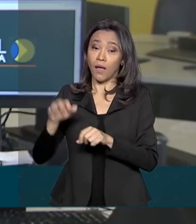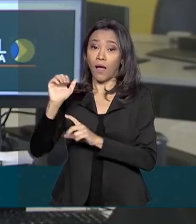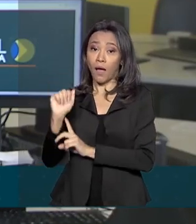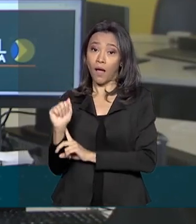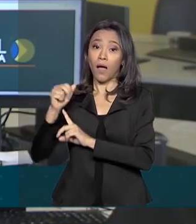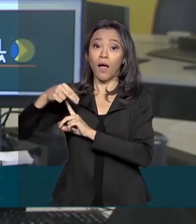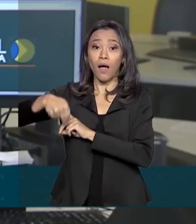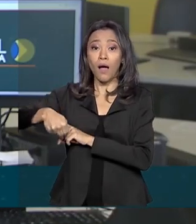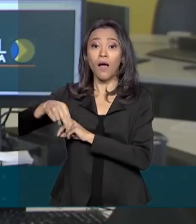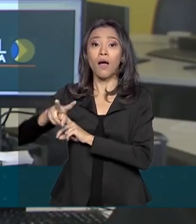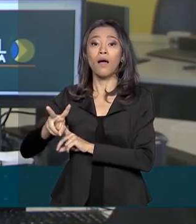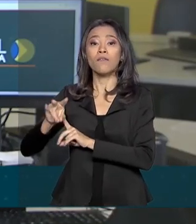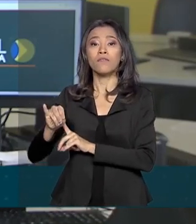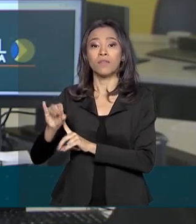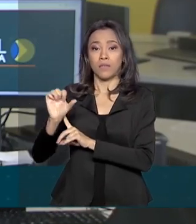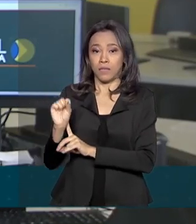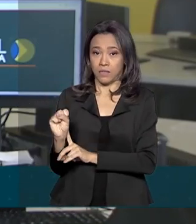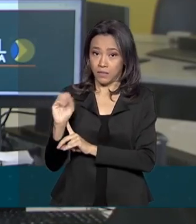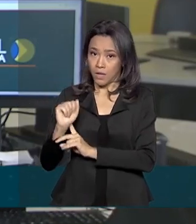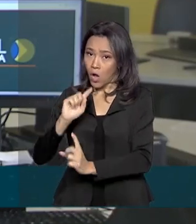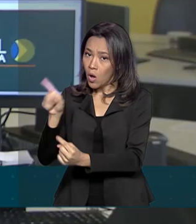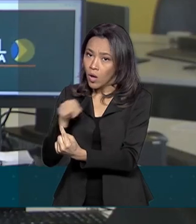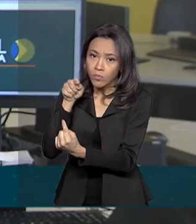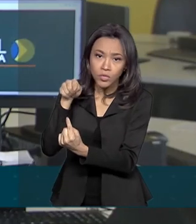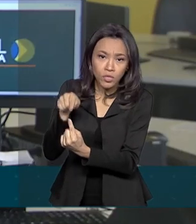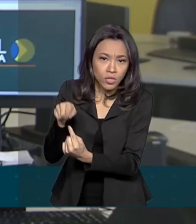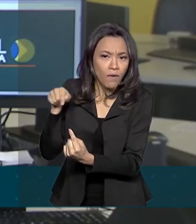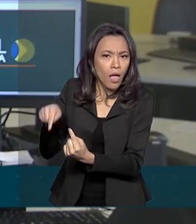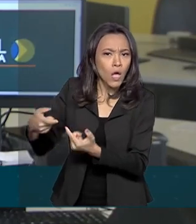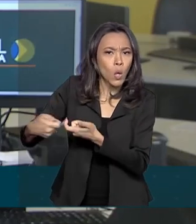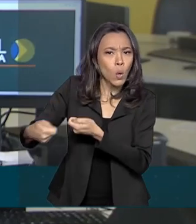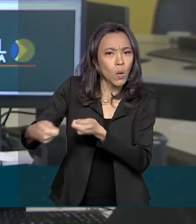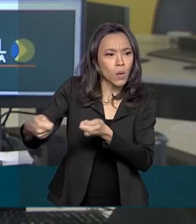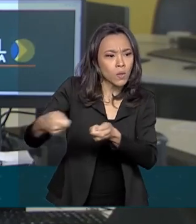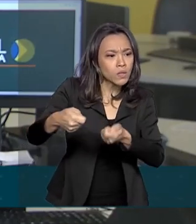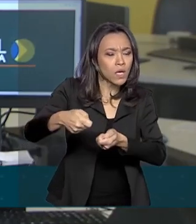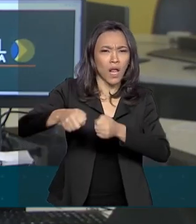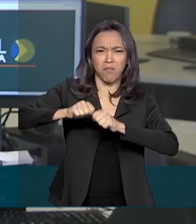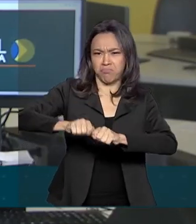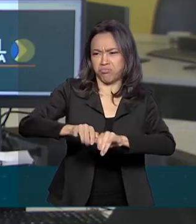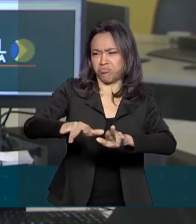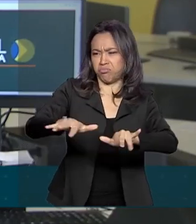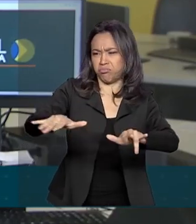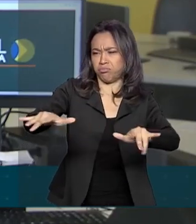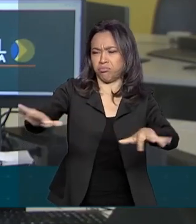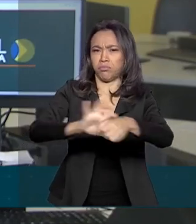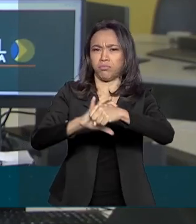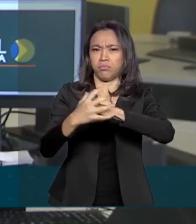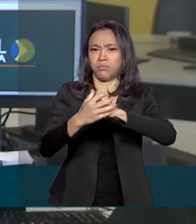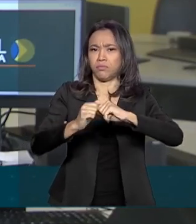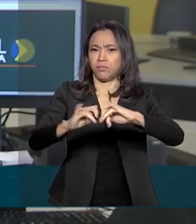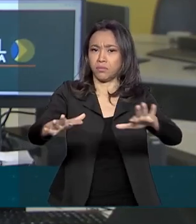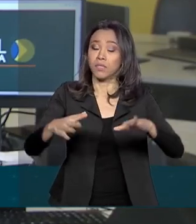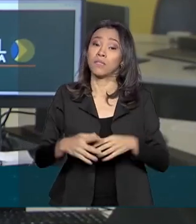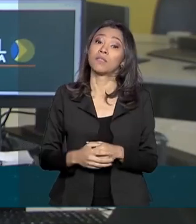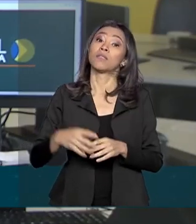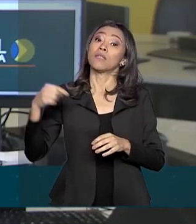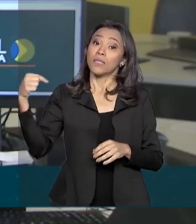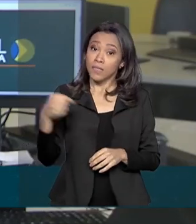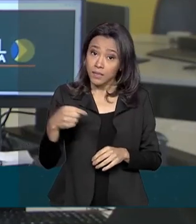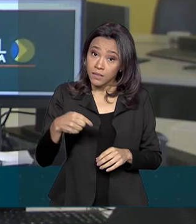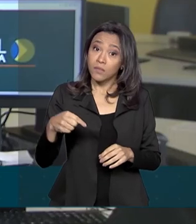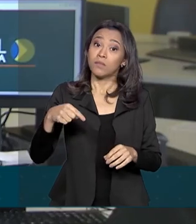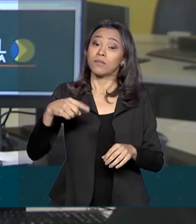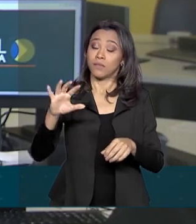Sanitária, Anvisa, que tem como objetivo frear a disseminação de covid-19. A medida veta o ingresso de